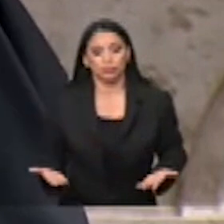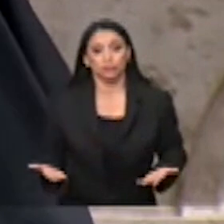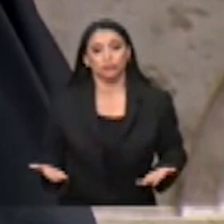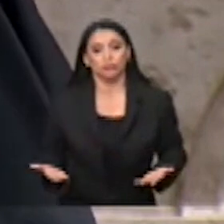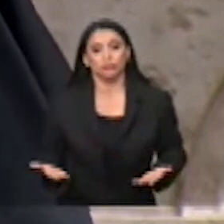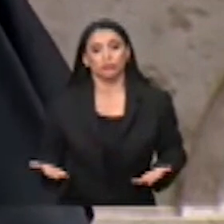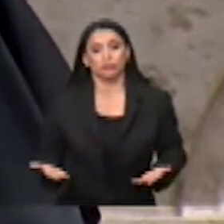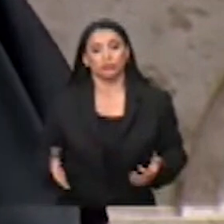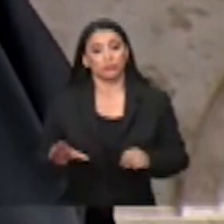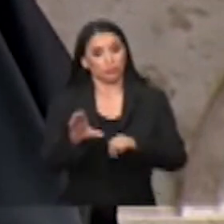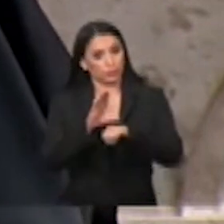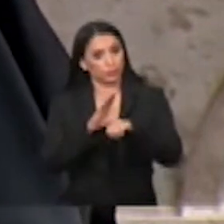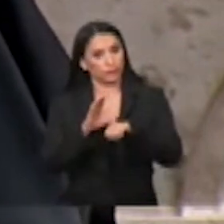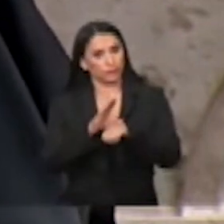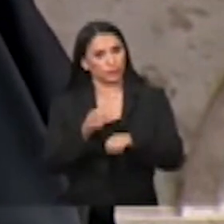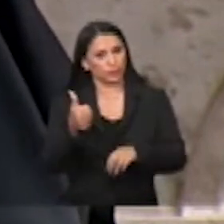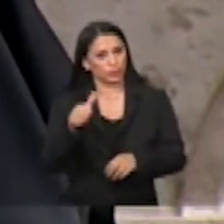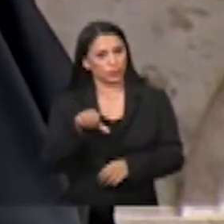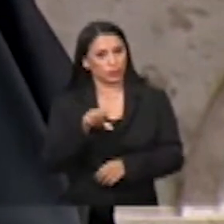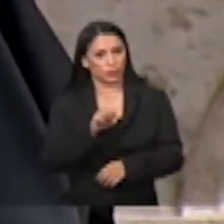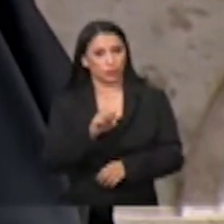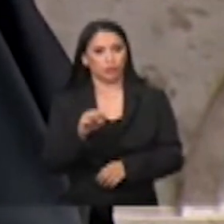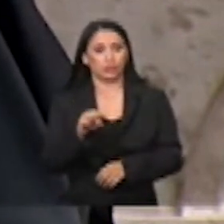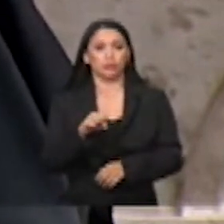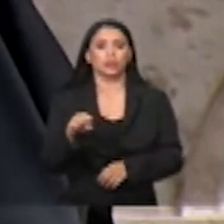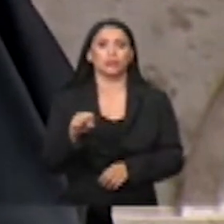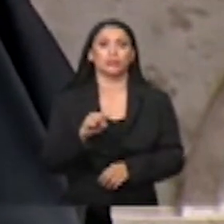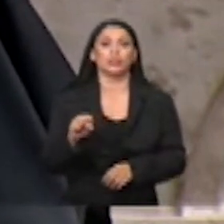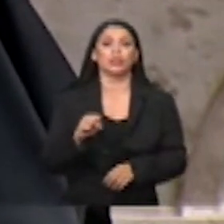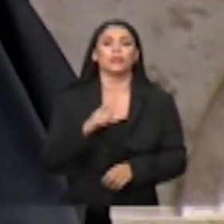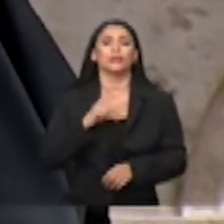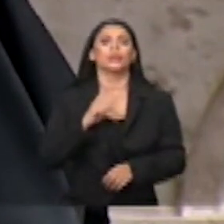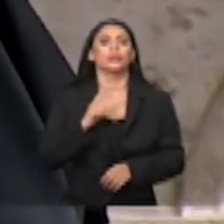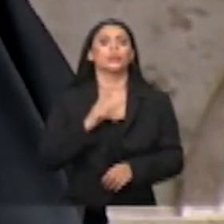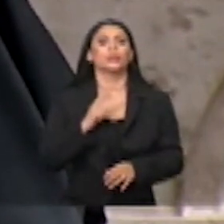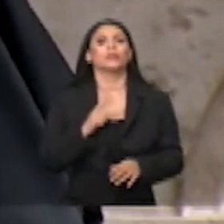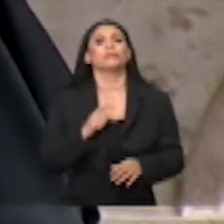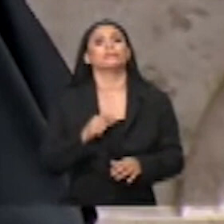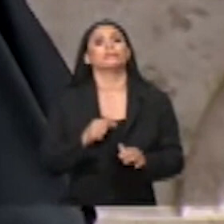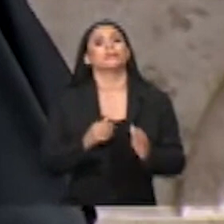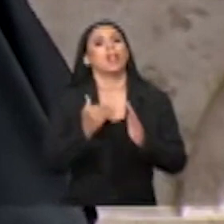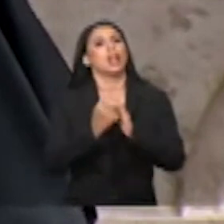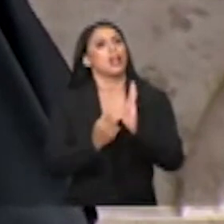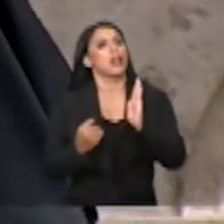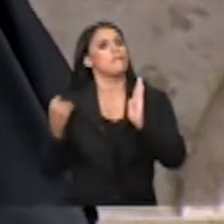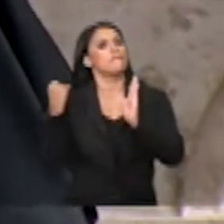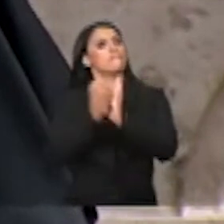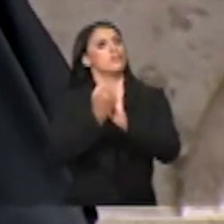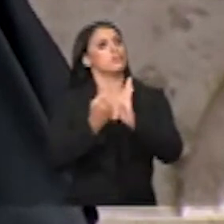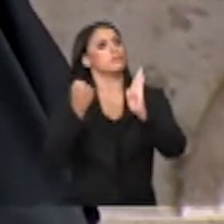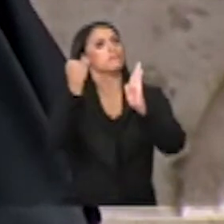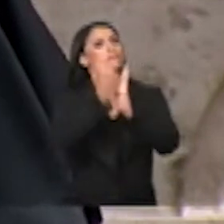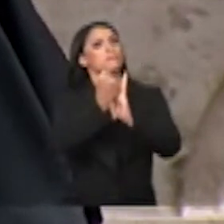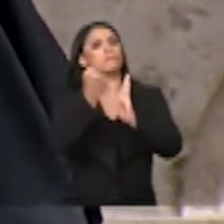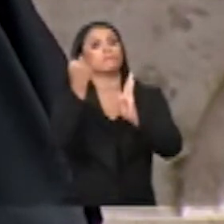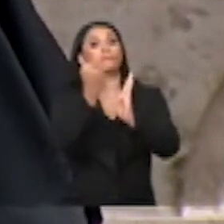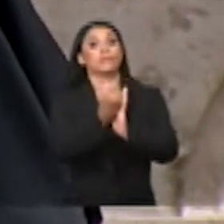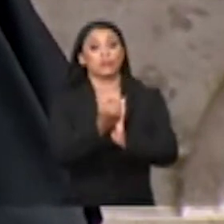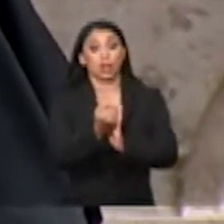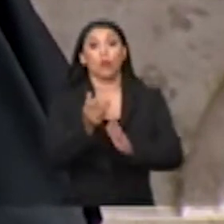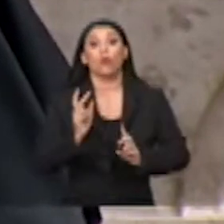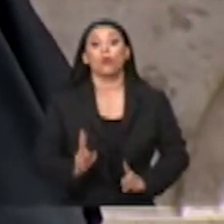senhores, a Constituição de 88, com todos os seus grandes avanços e inovações,